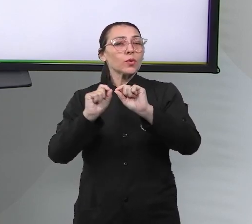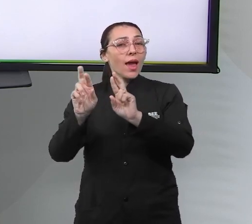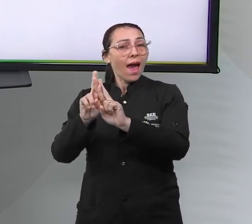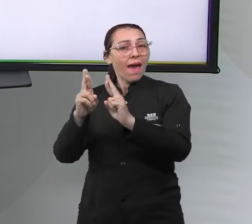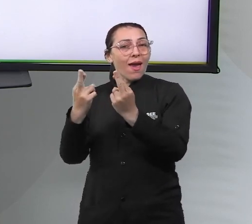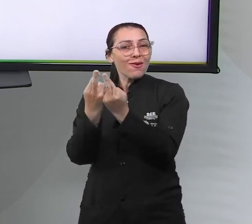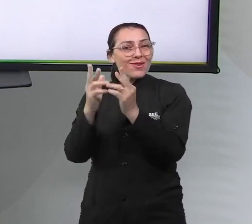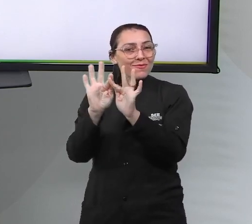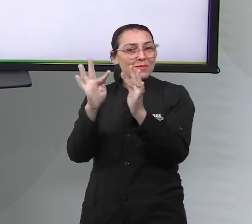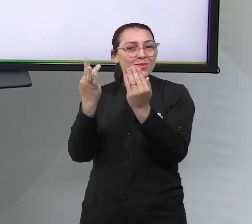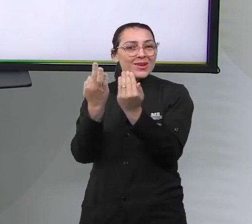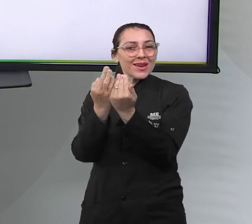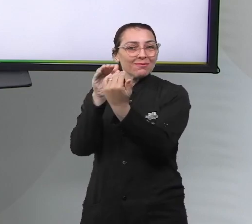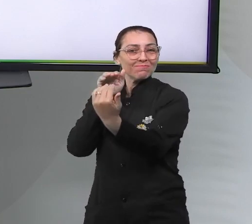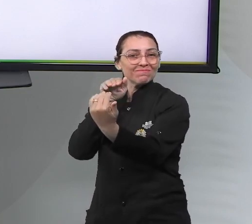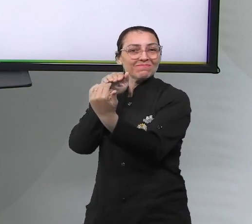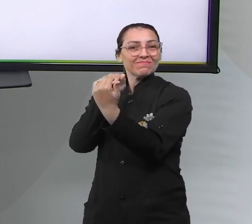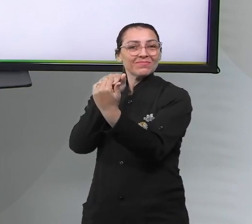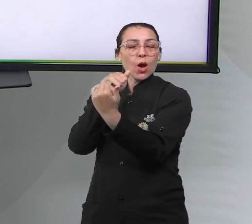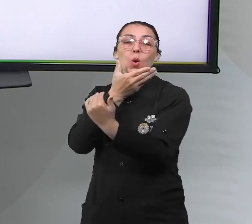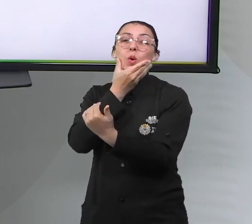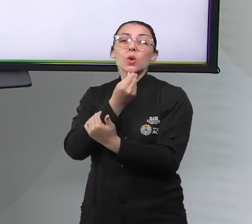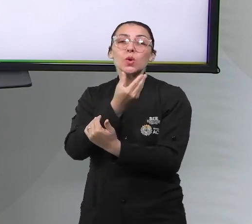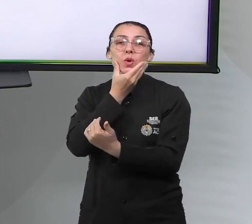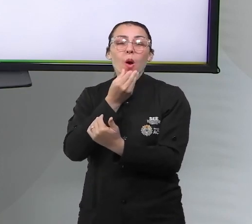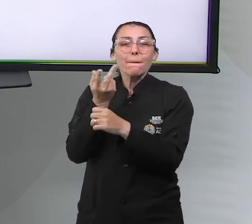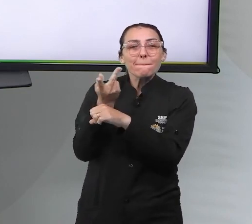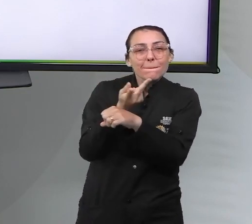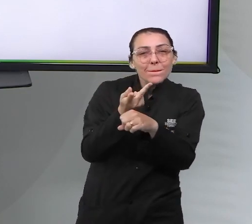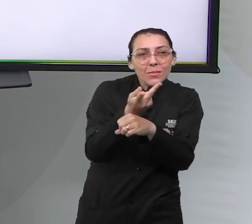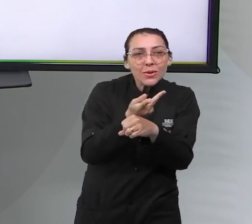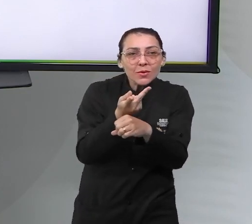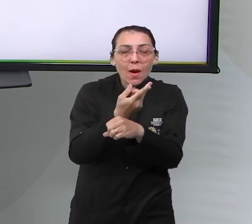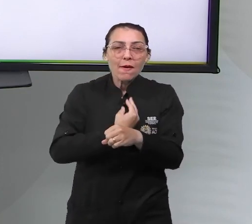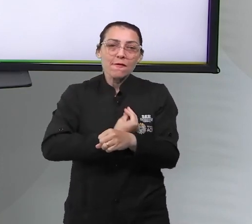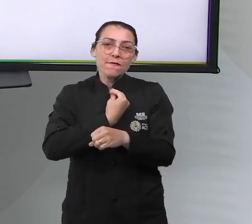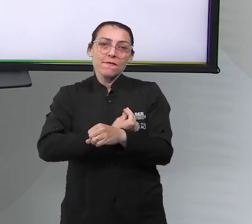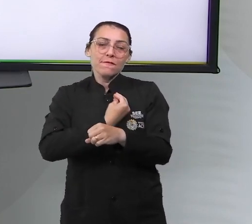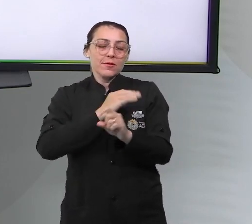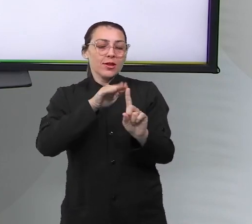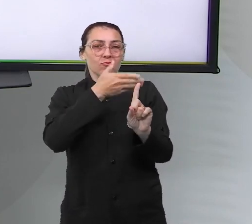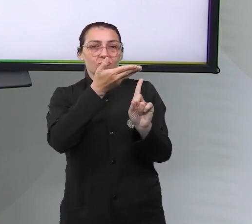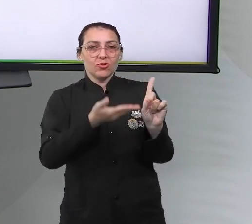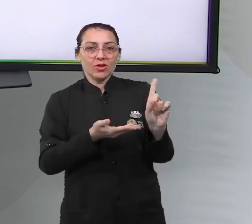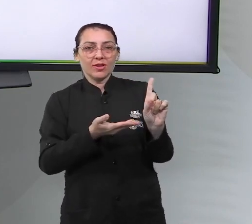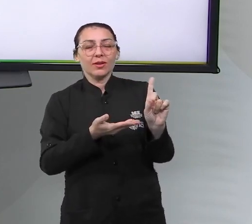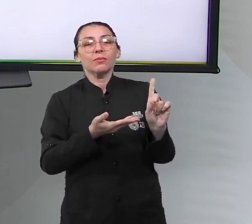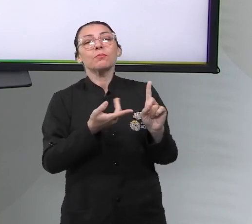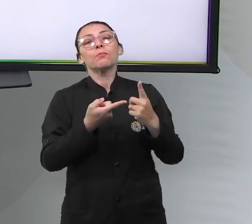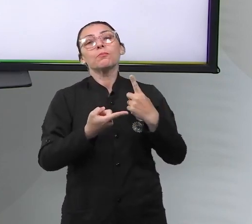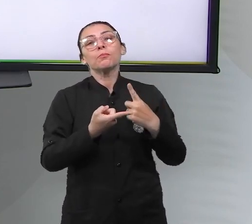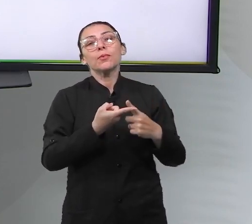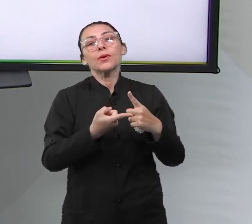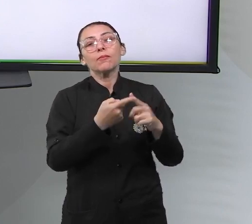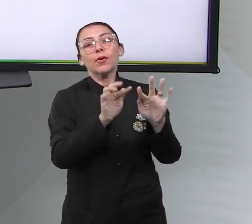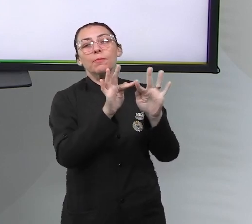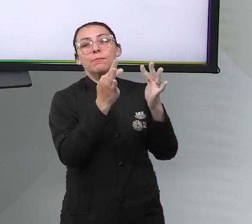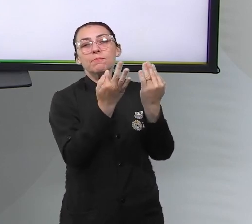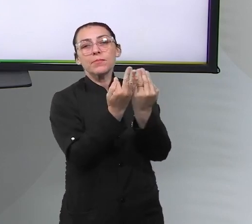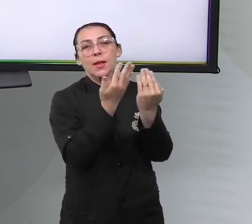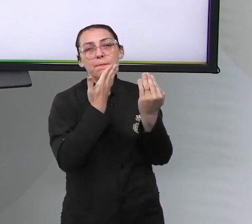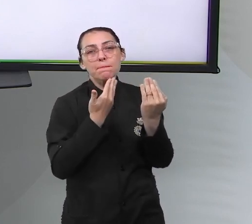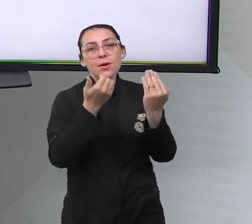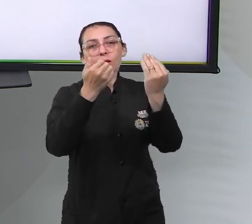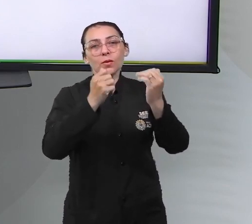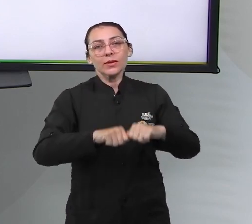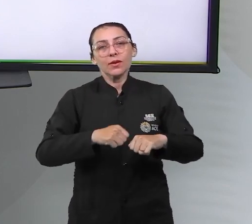reunião familiar. Muitos homens buscando uma vida digna, justamente para a sua família,